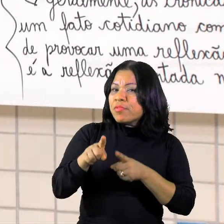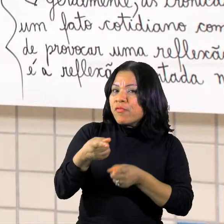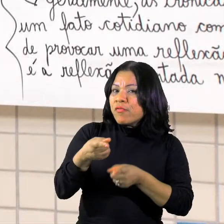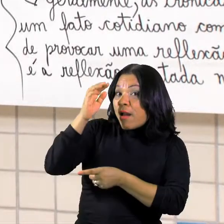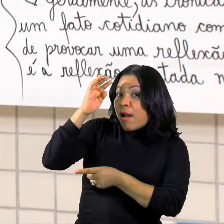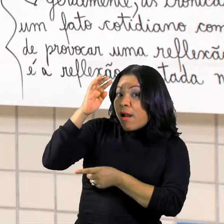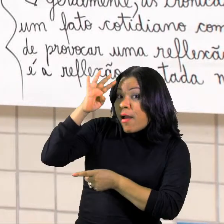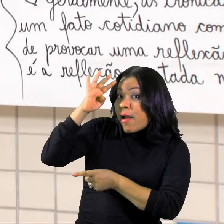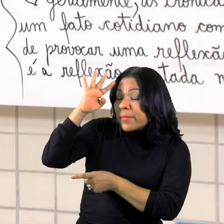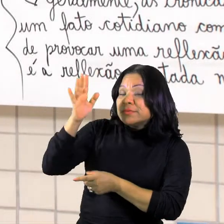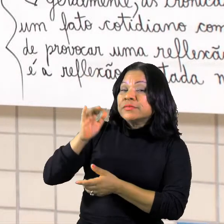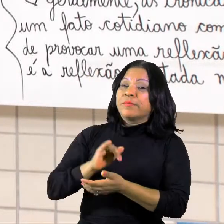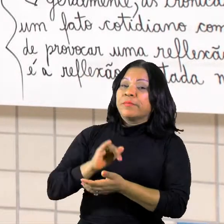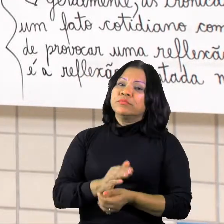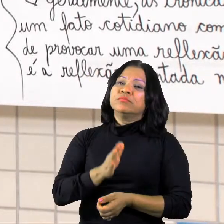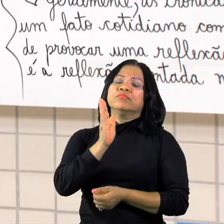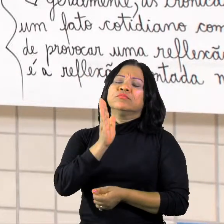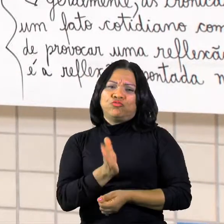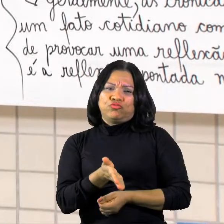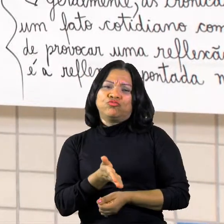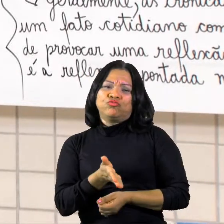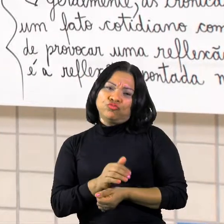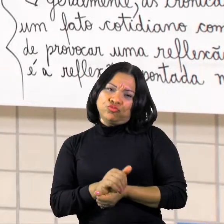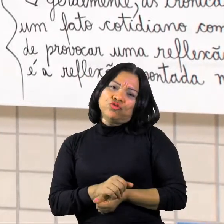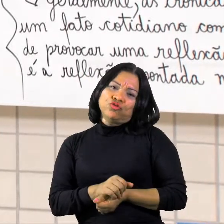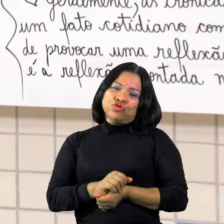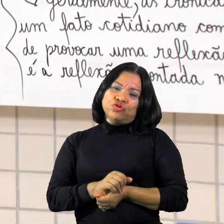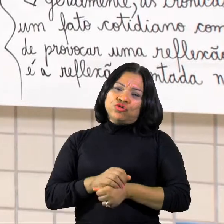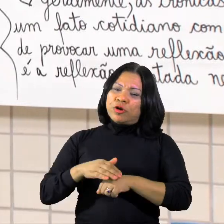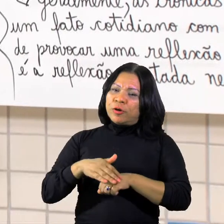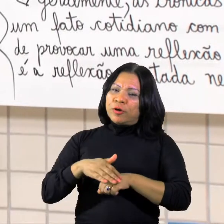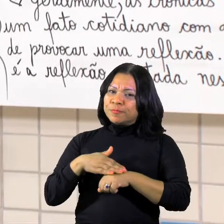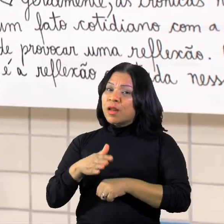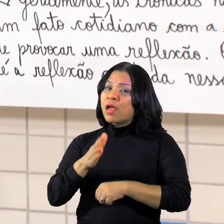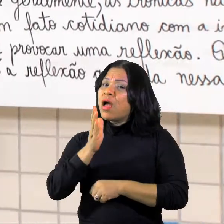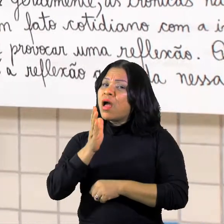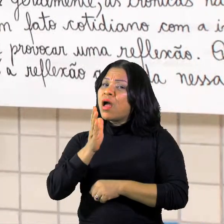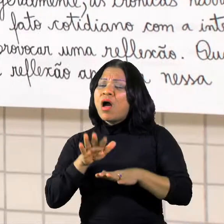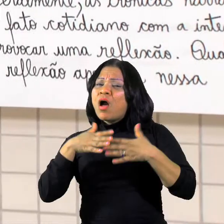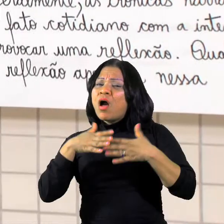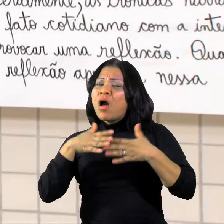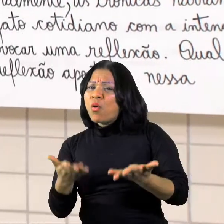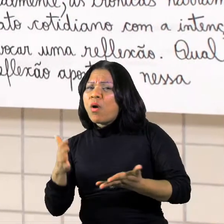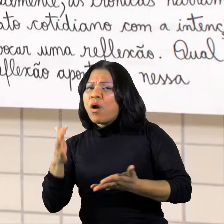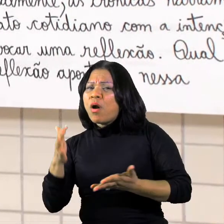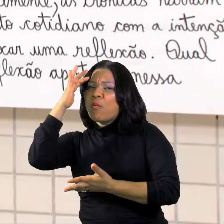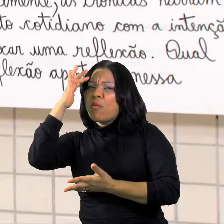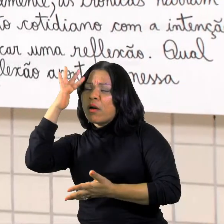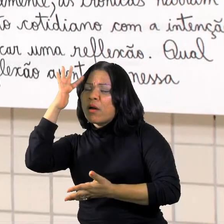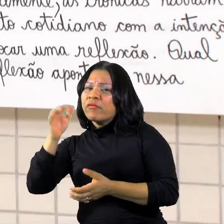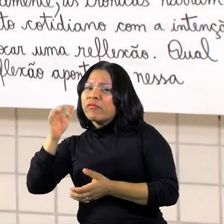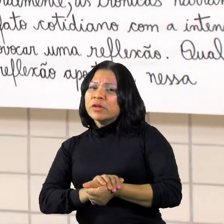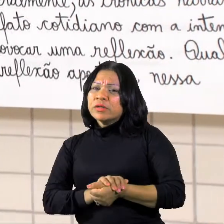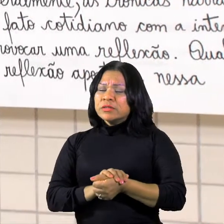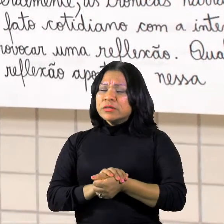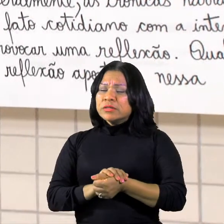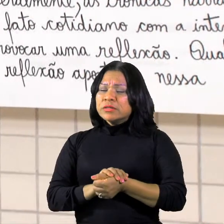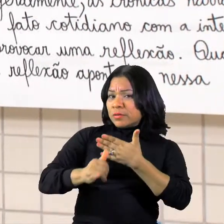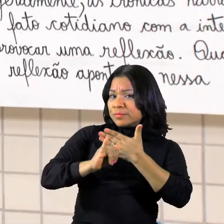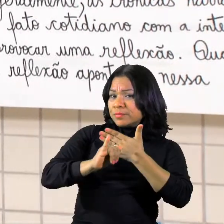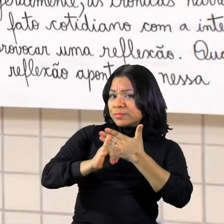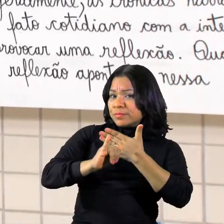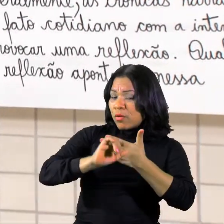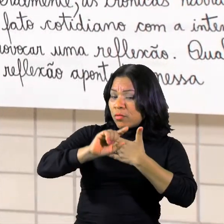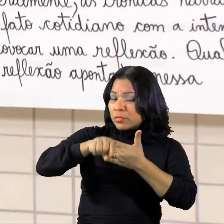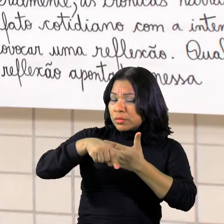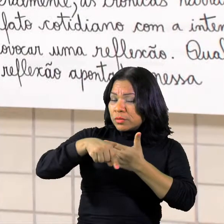já discutiu na outra questão. Qual é a reflexão apontada nessa crônica após o relato